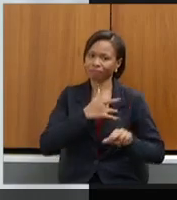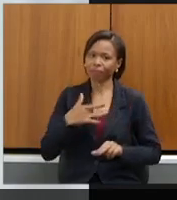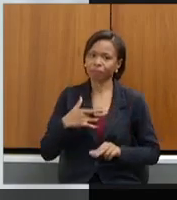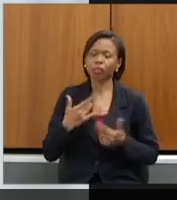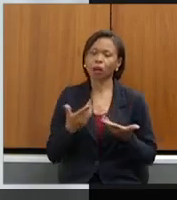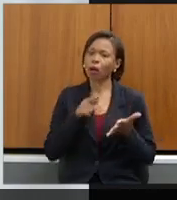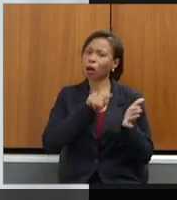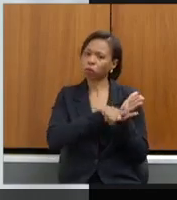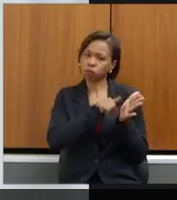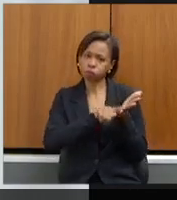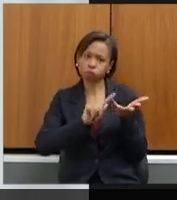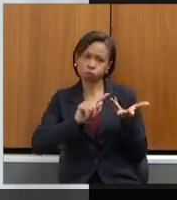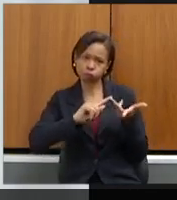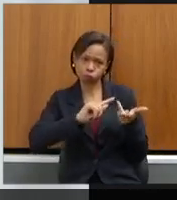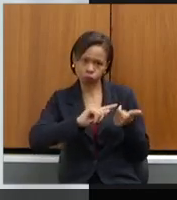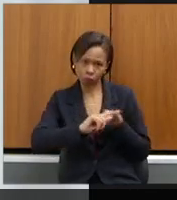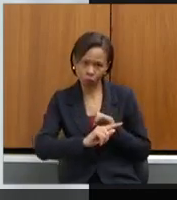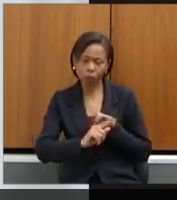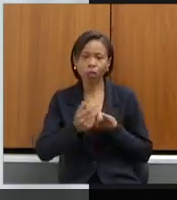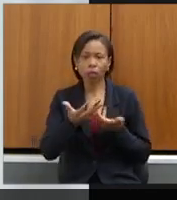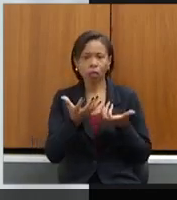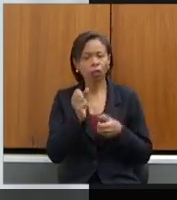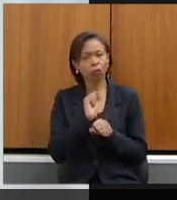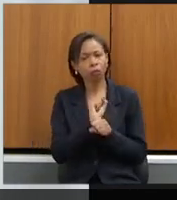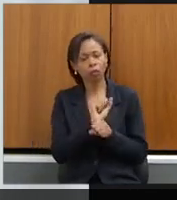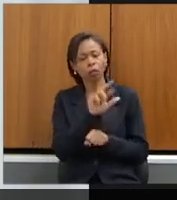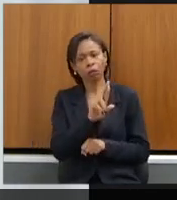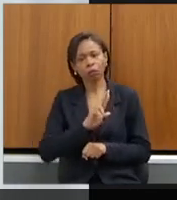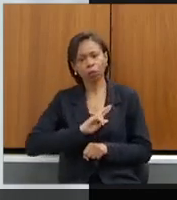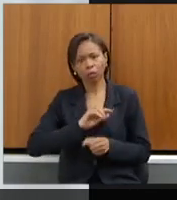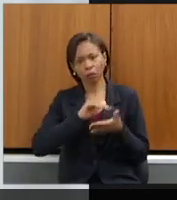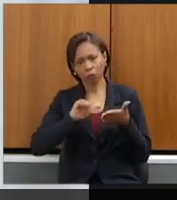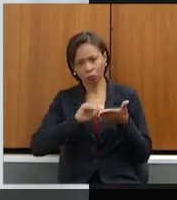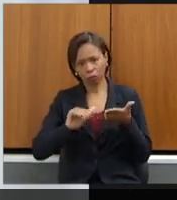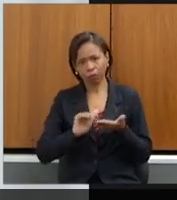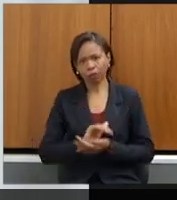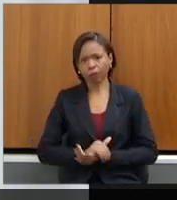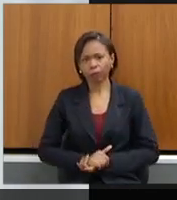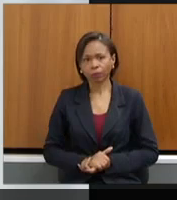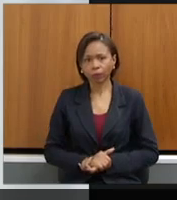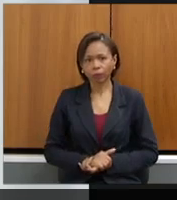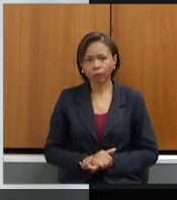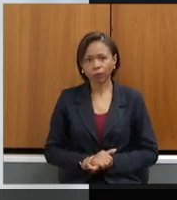as minhas condições eu gostaria de aguardar que a resposta do novo secretário